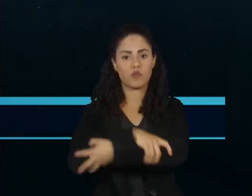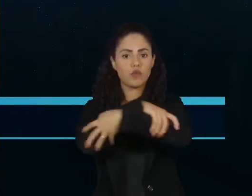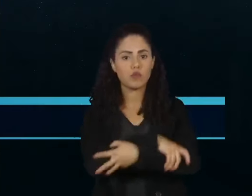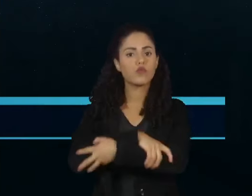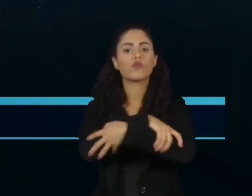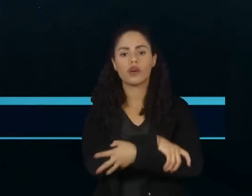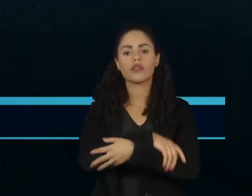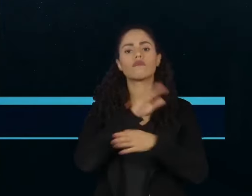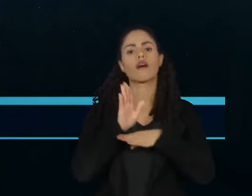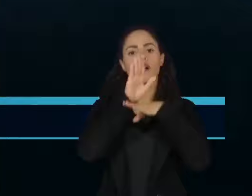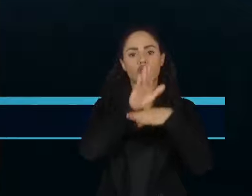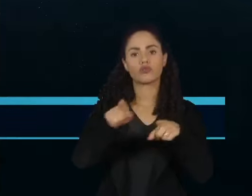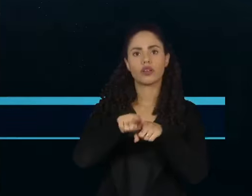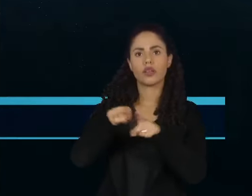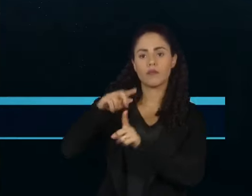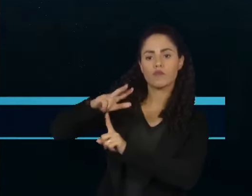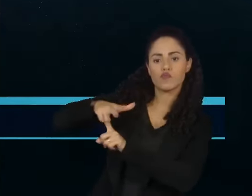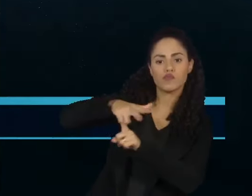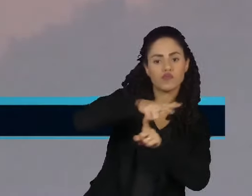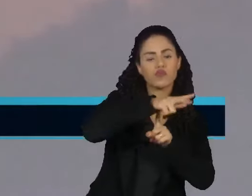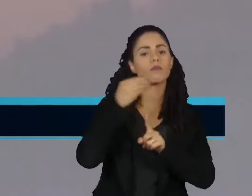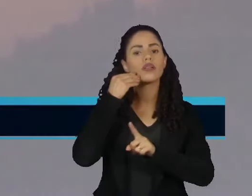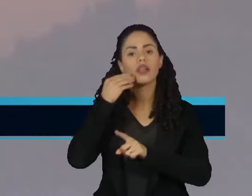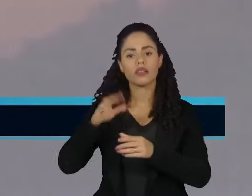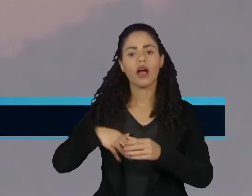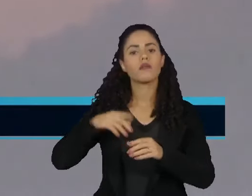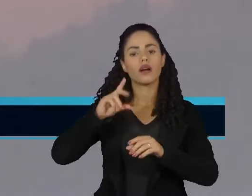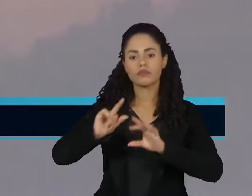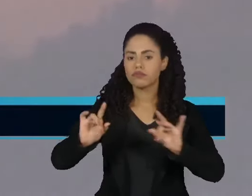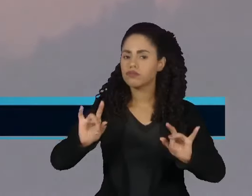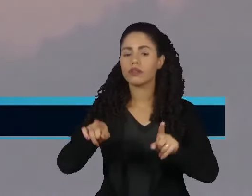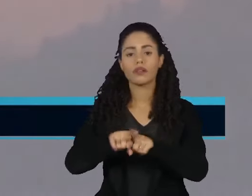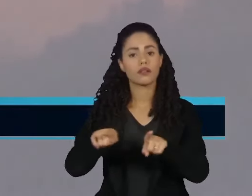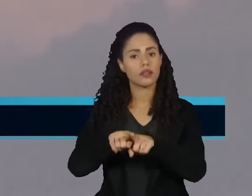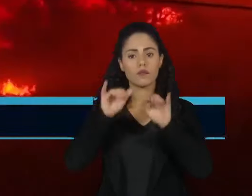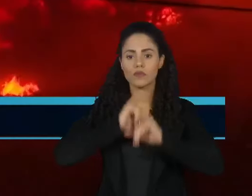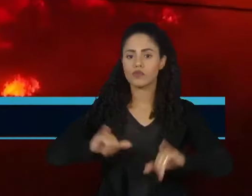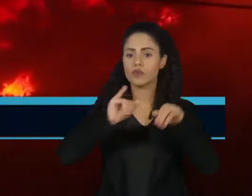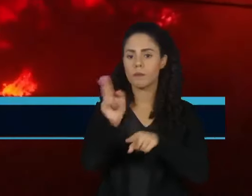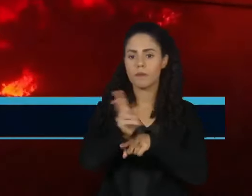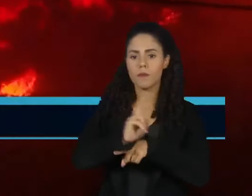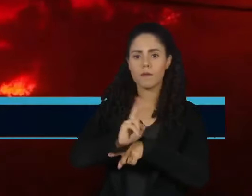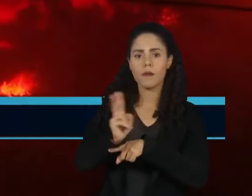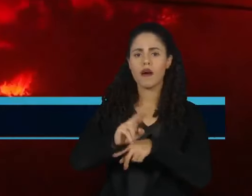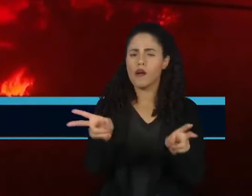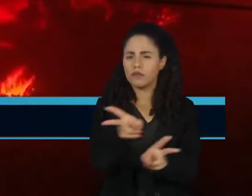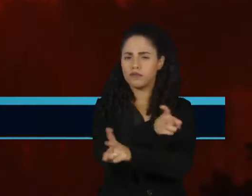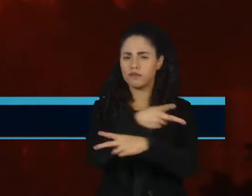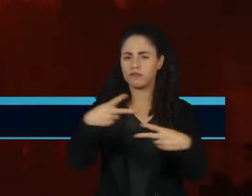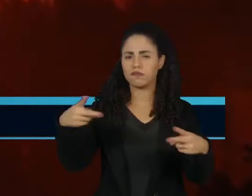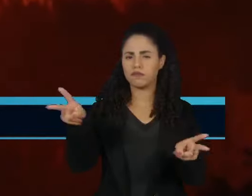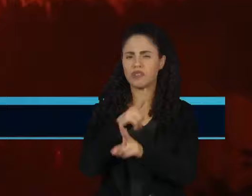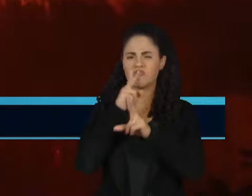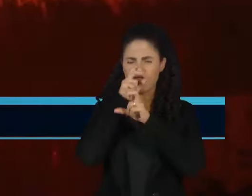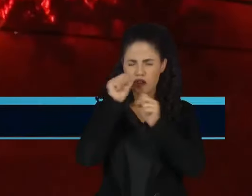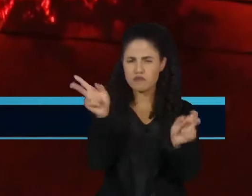emprestar aeronaves para reforçar o combate. A Defesa Civil emitiu alerta para os fortes ventos desta noite, que